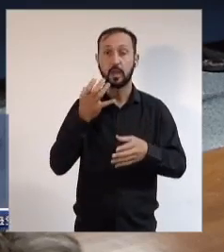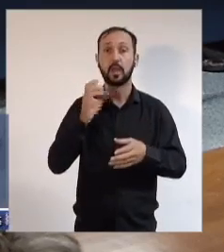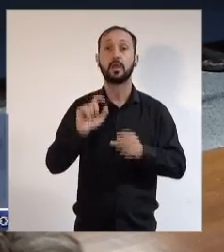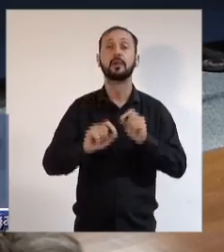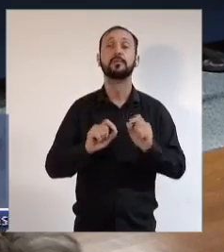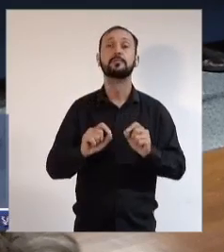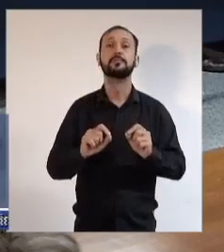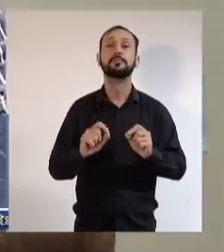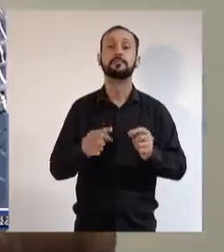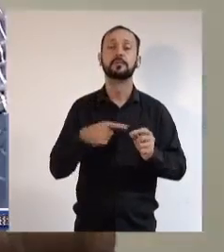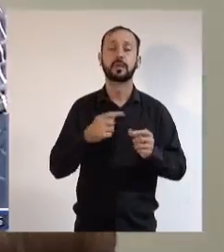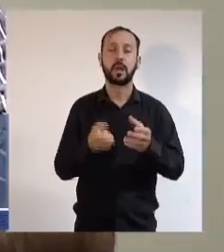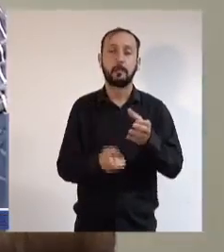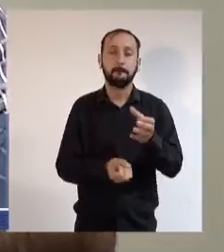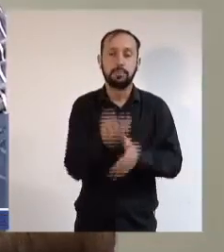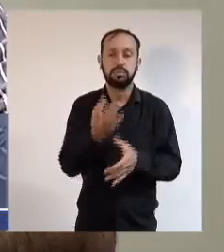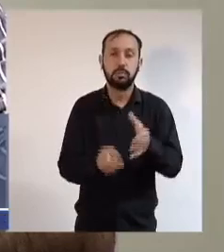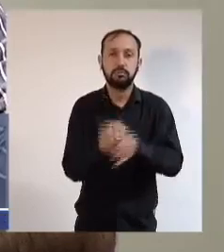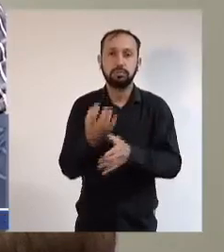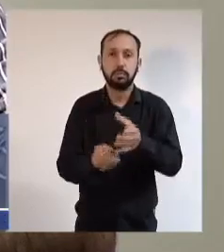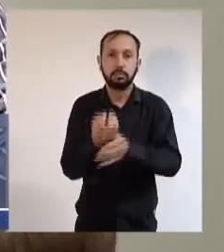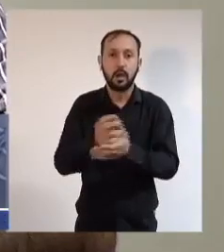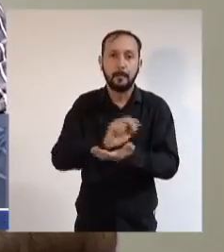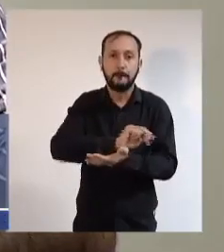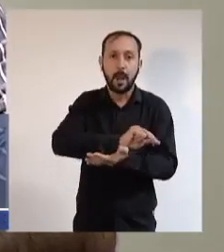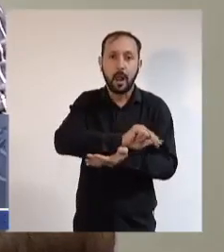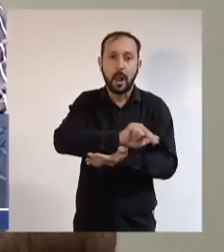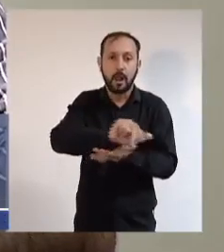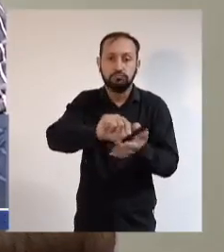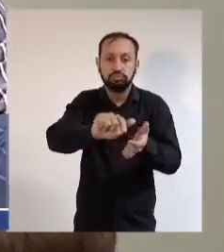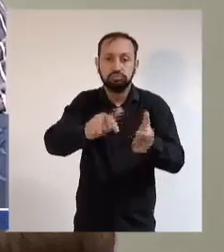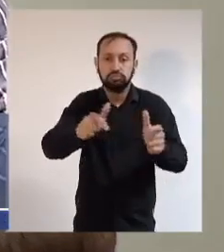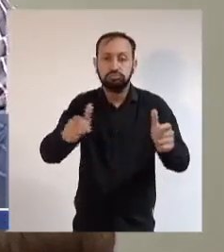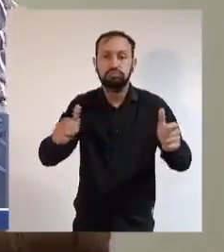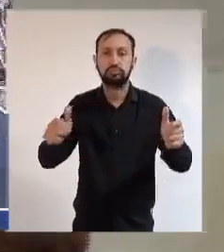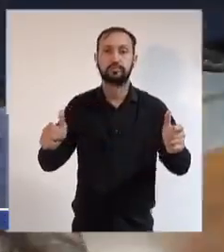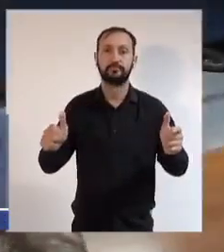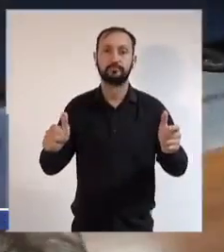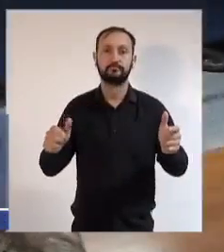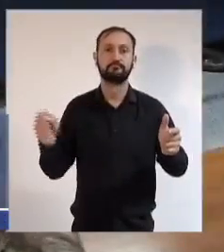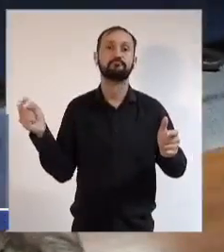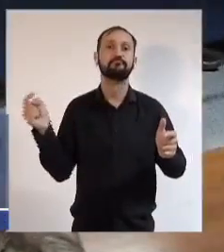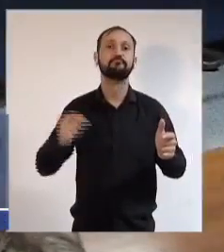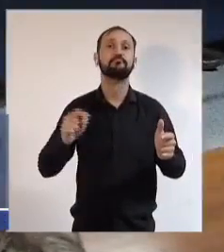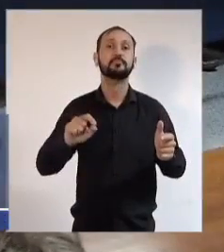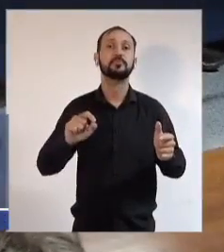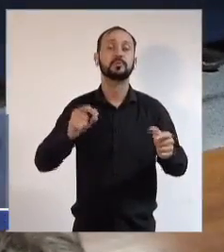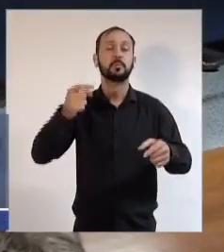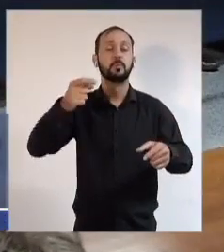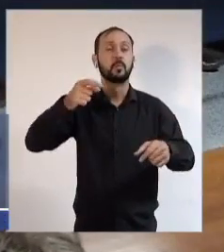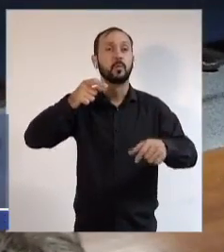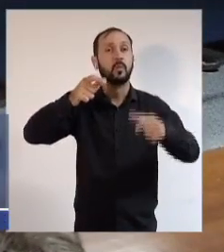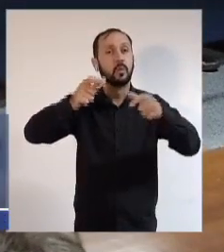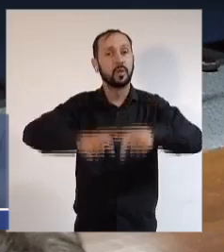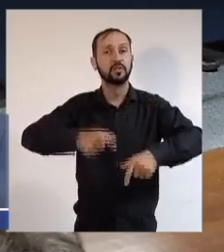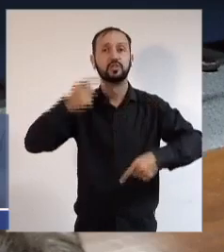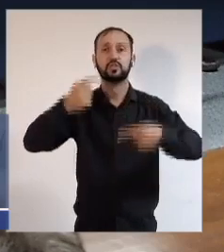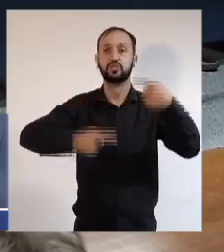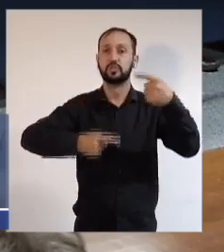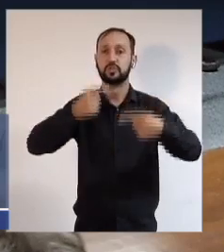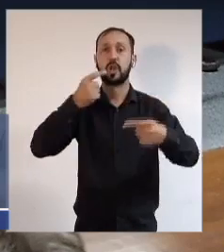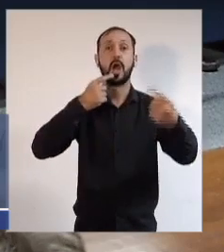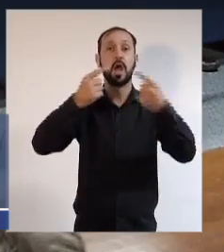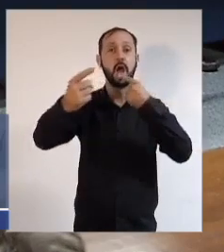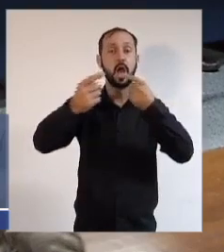ela frutifique como sendo um grande meio de discussão debate